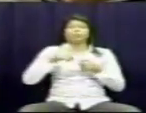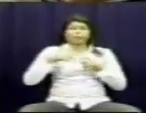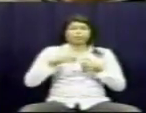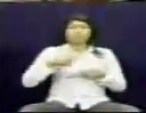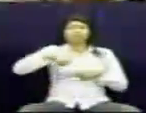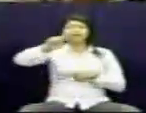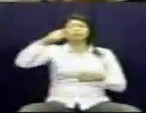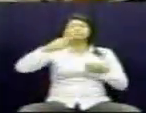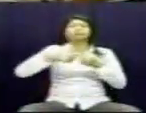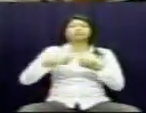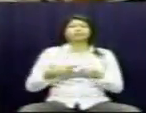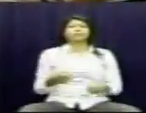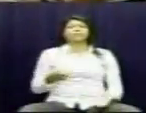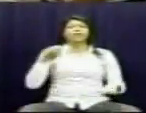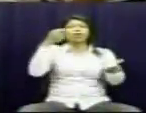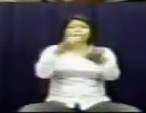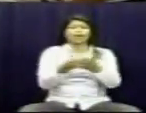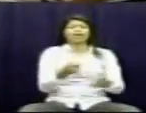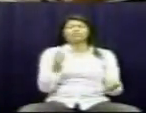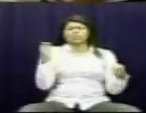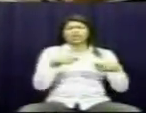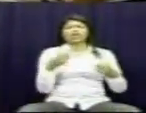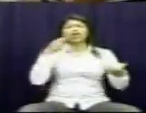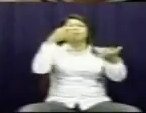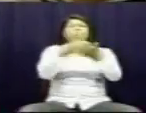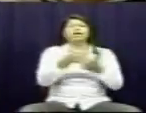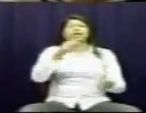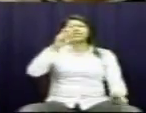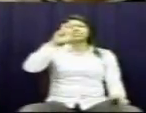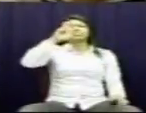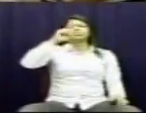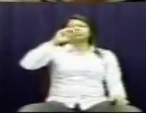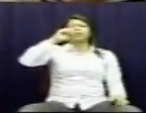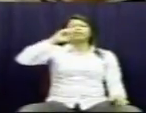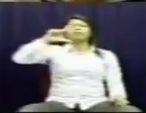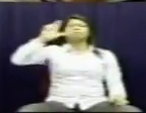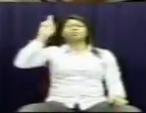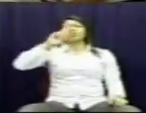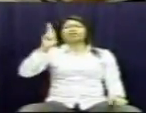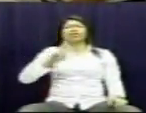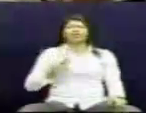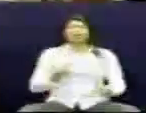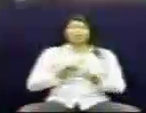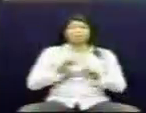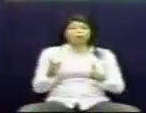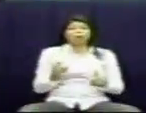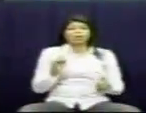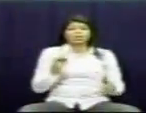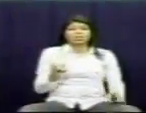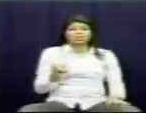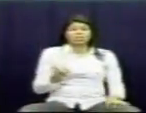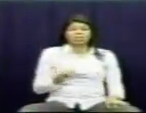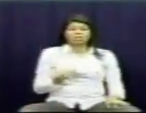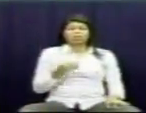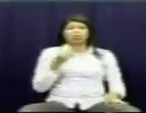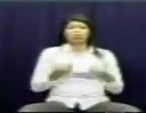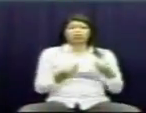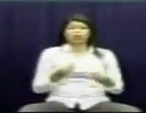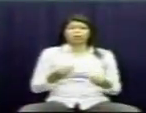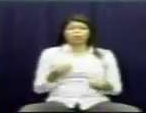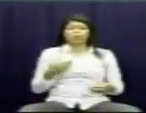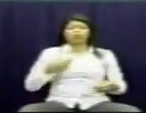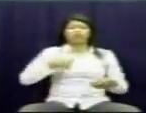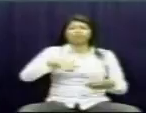pagar 50 mil reais para um médico ir para o interior. Se ele não tiver uma carreira que